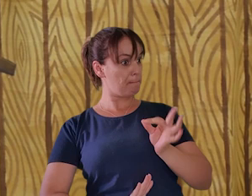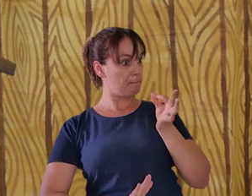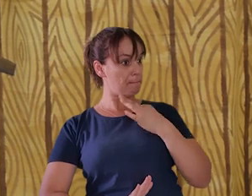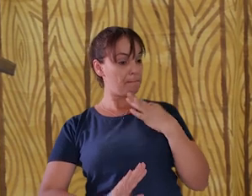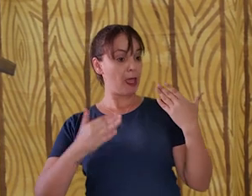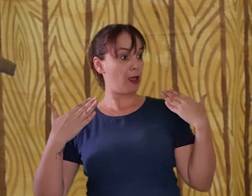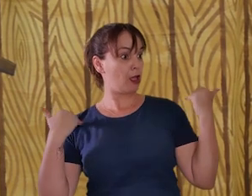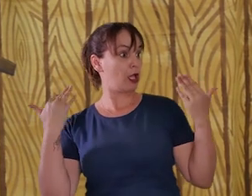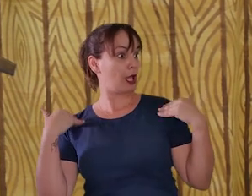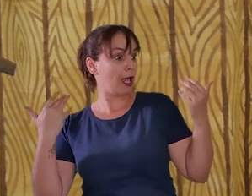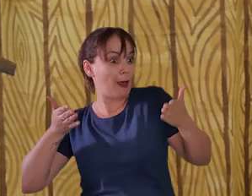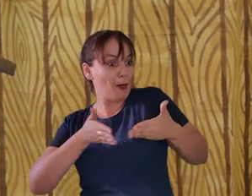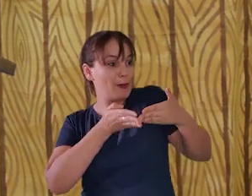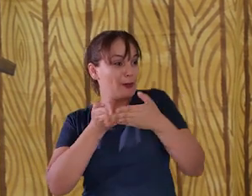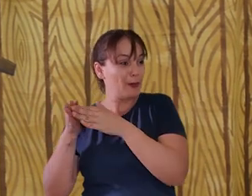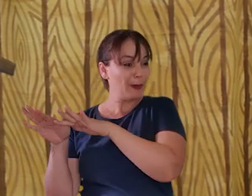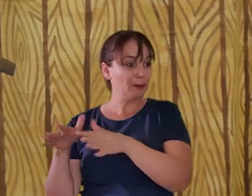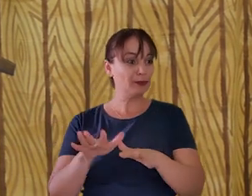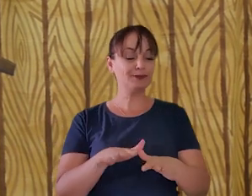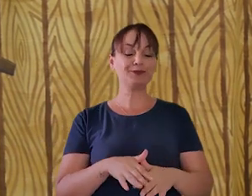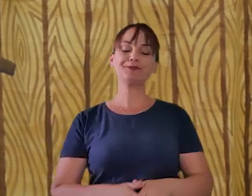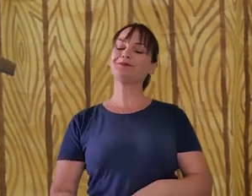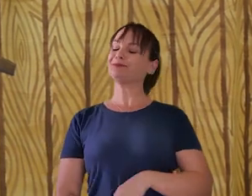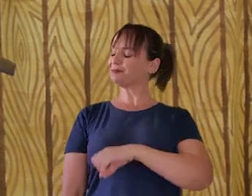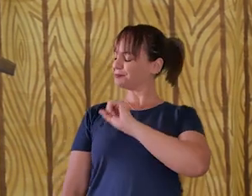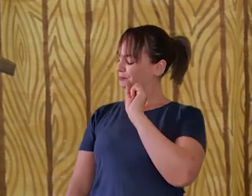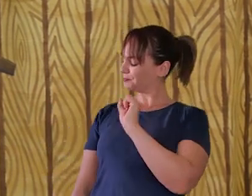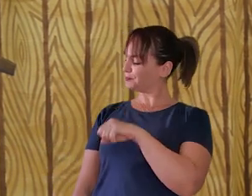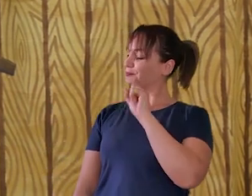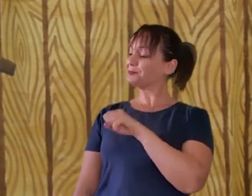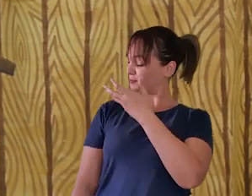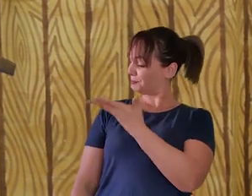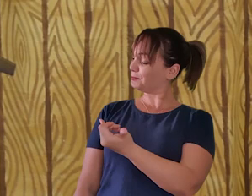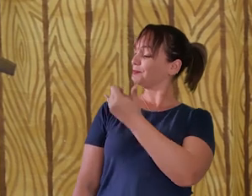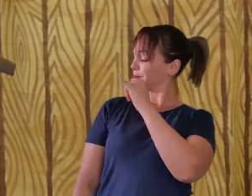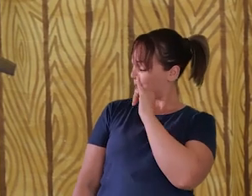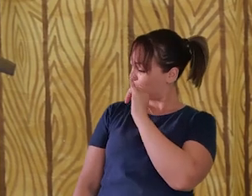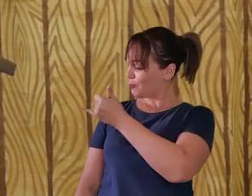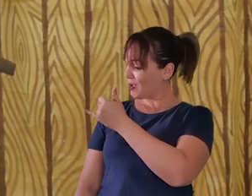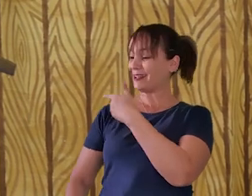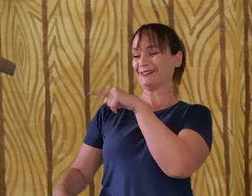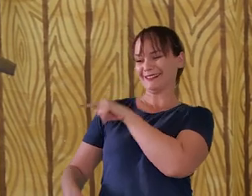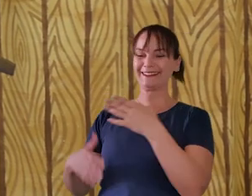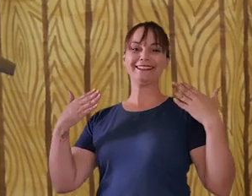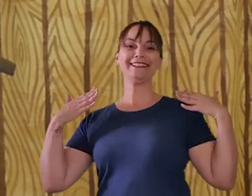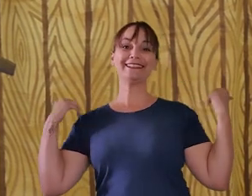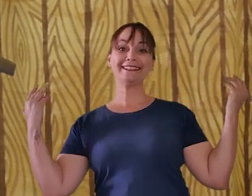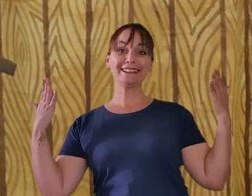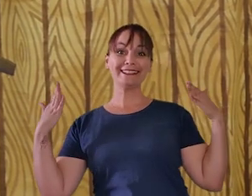daqui para passear? Isso mesmo que você ouviu, minha flor. Para